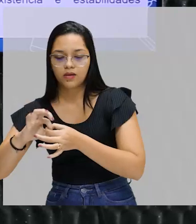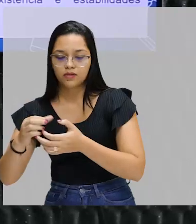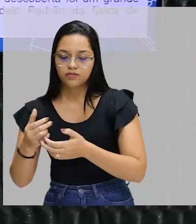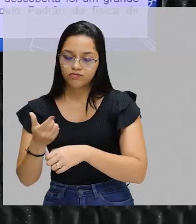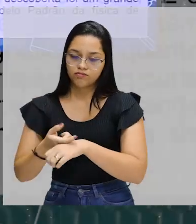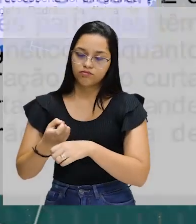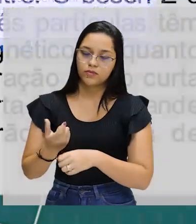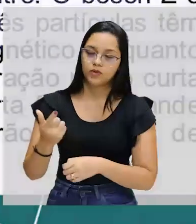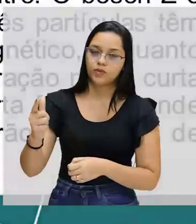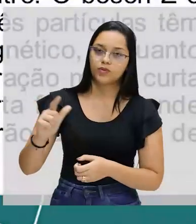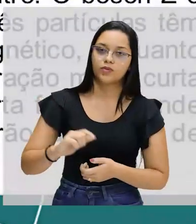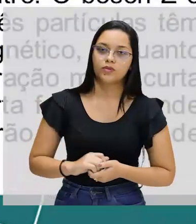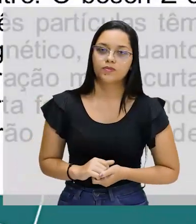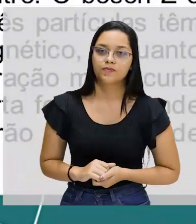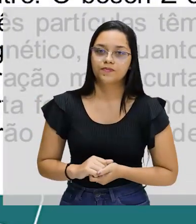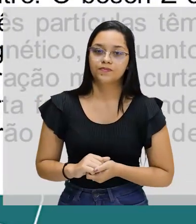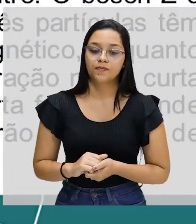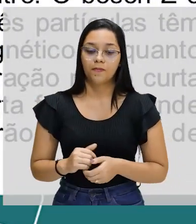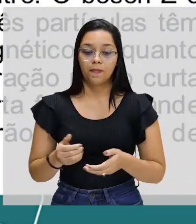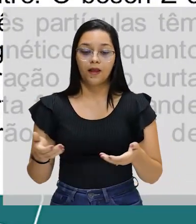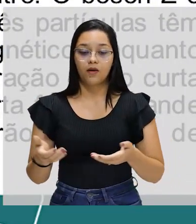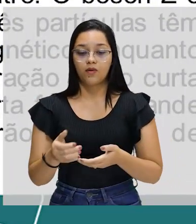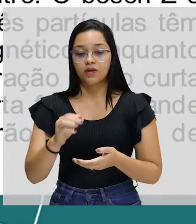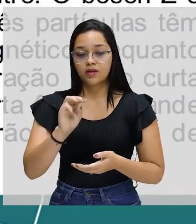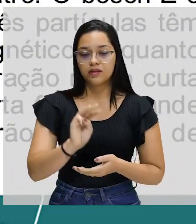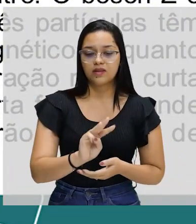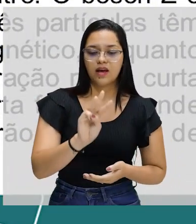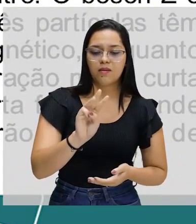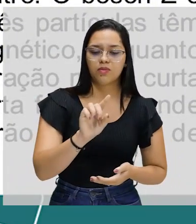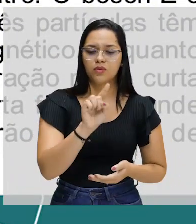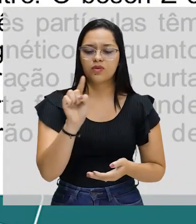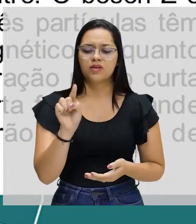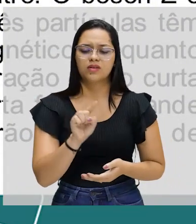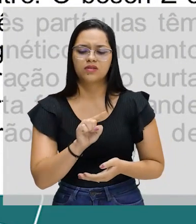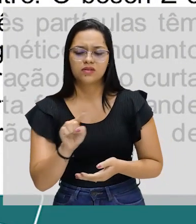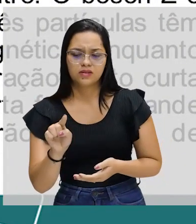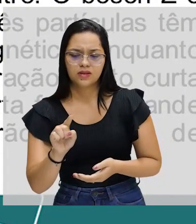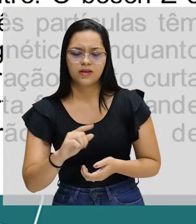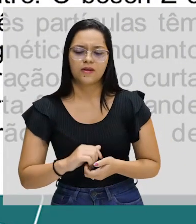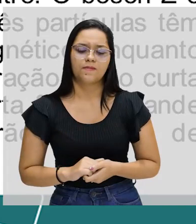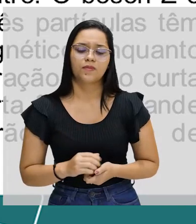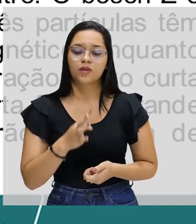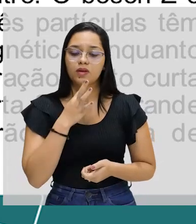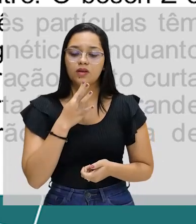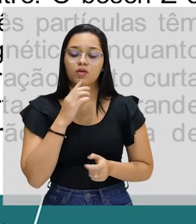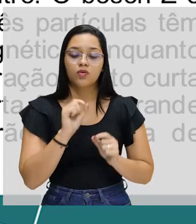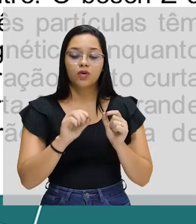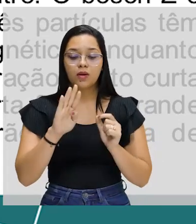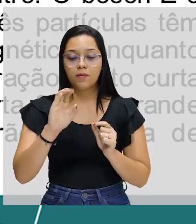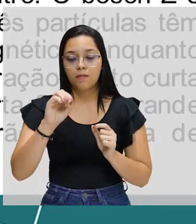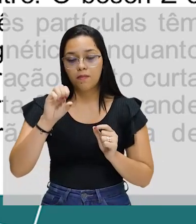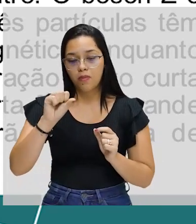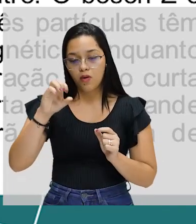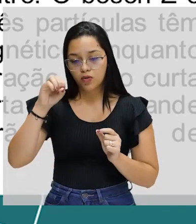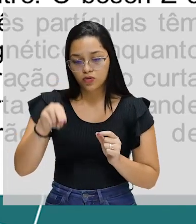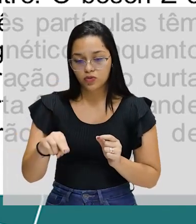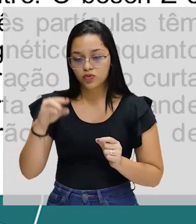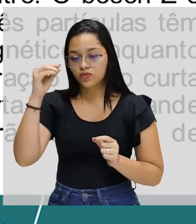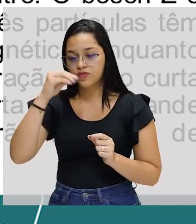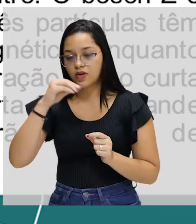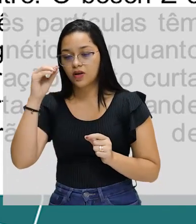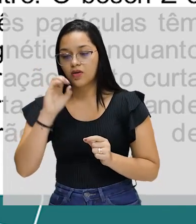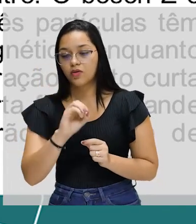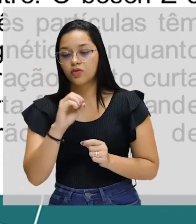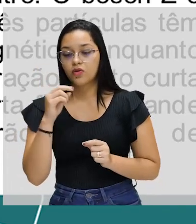ok? Bom, as partículas W e Z, que são os bósons W e Z, né? Conhecido como bósons fracos